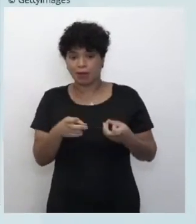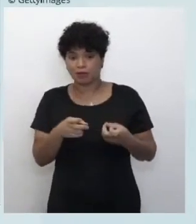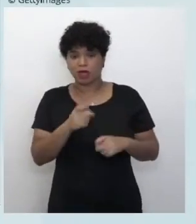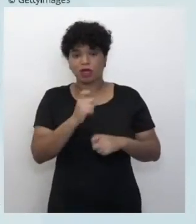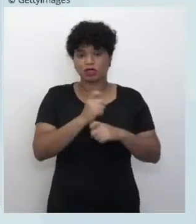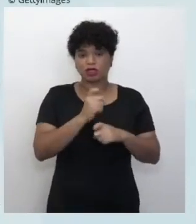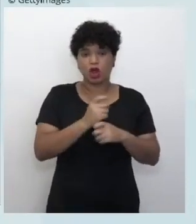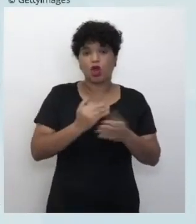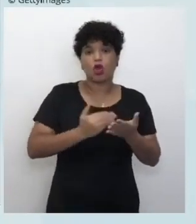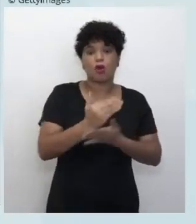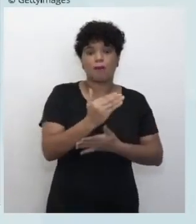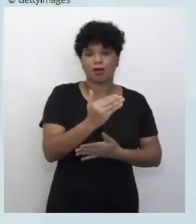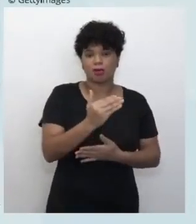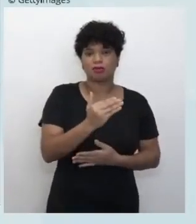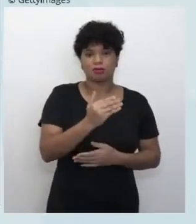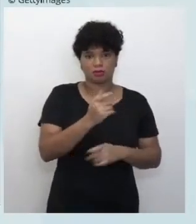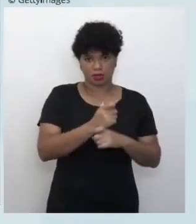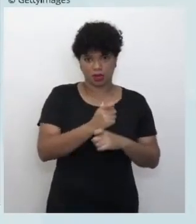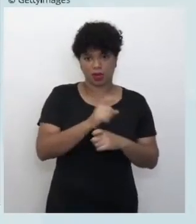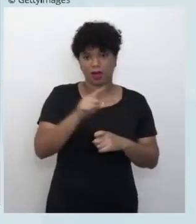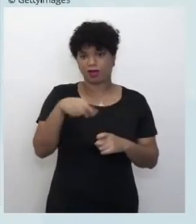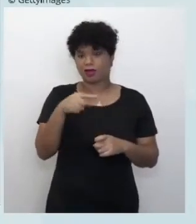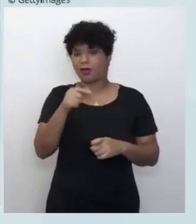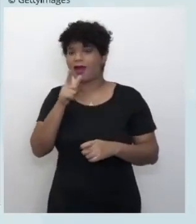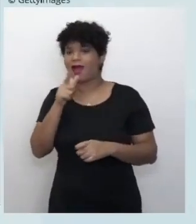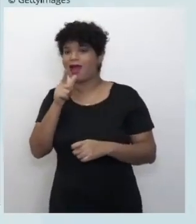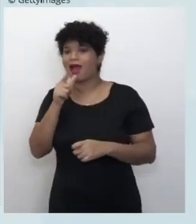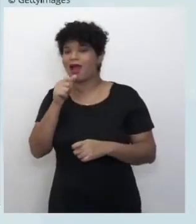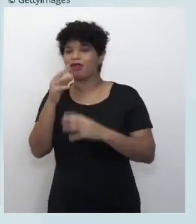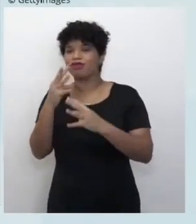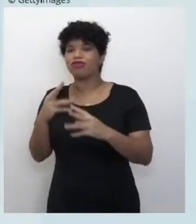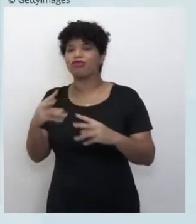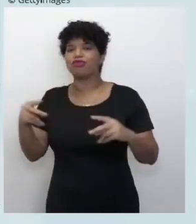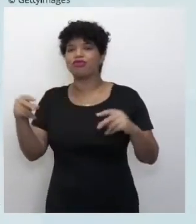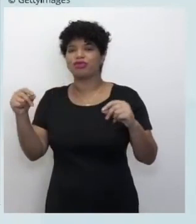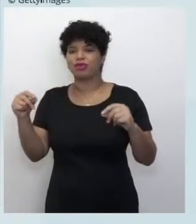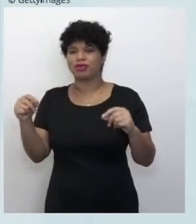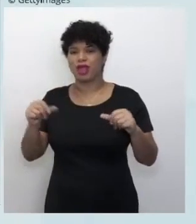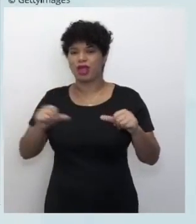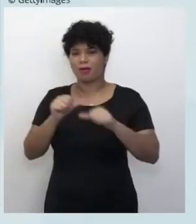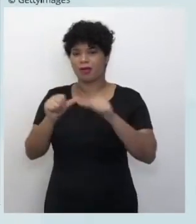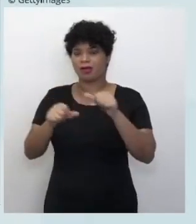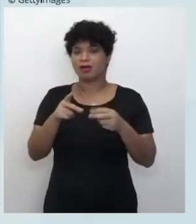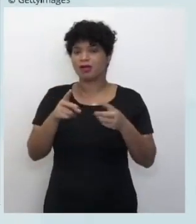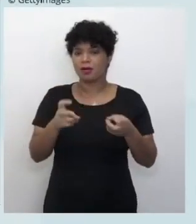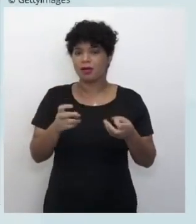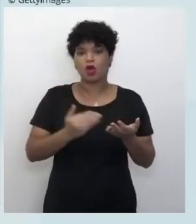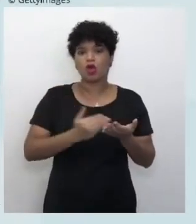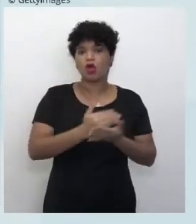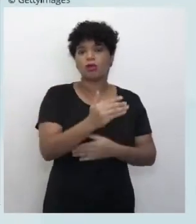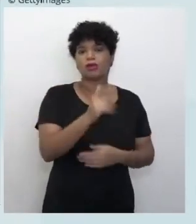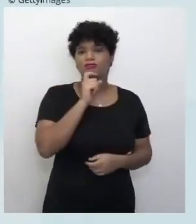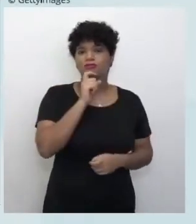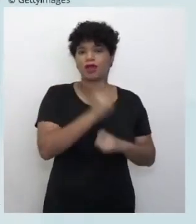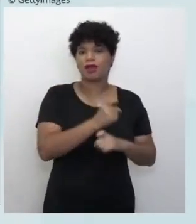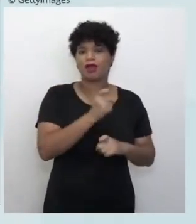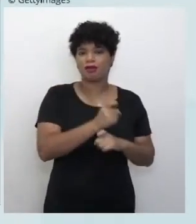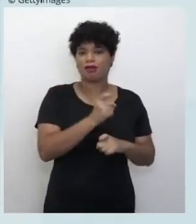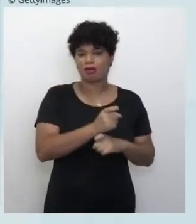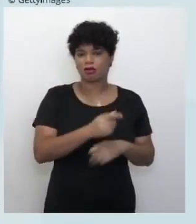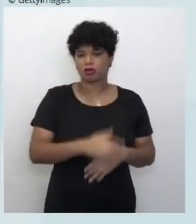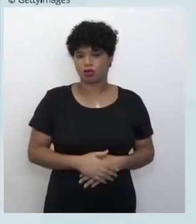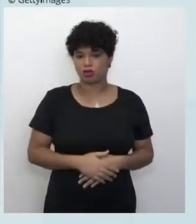estado inicial, e aqui nós temos a água, o estado final. Então, se observarmos aqui essa tabela,